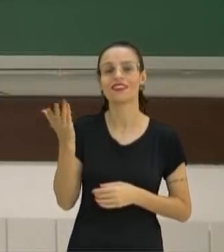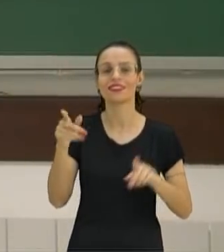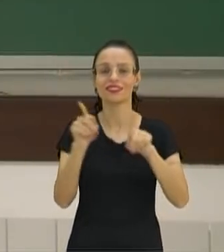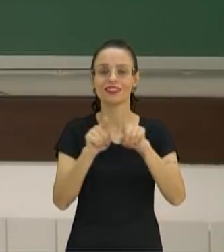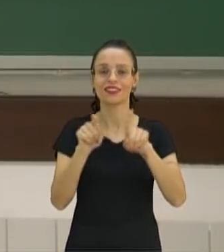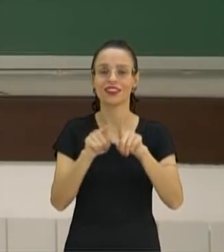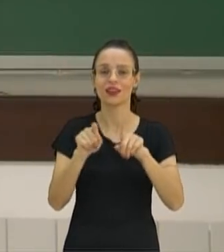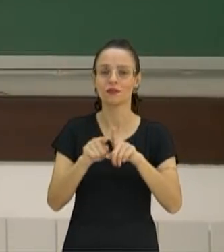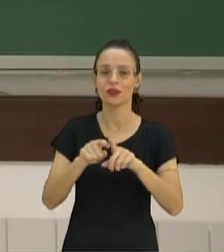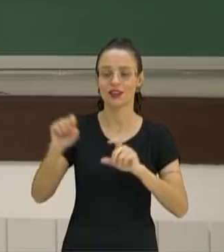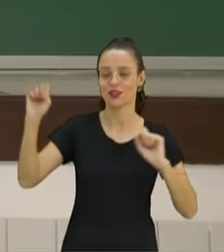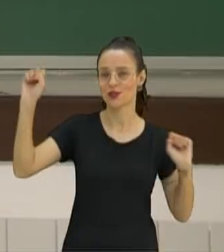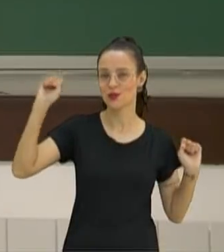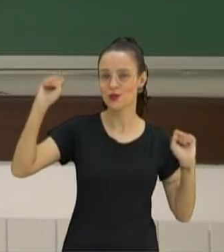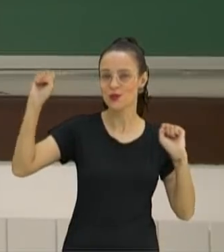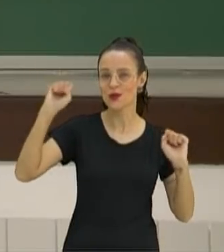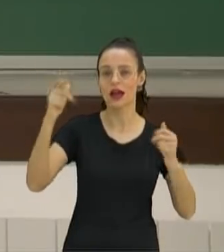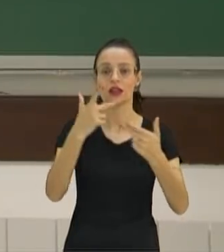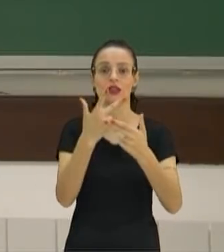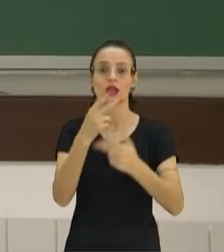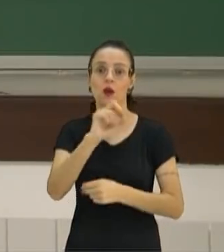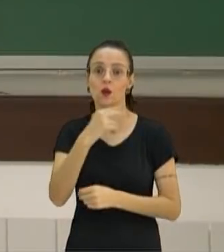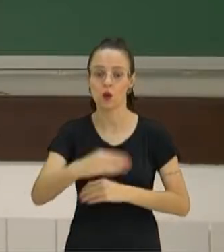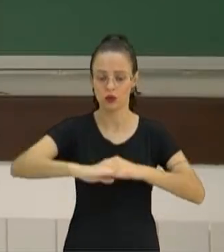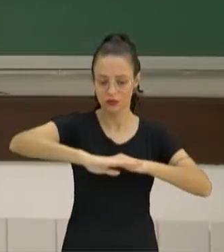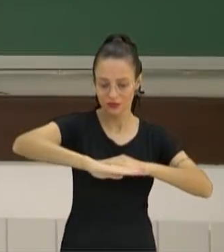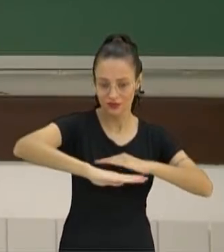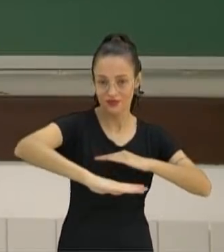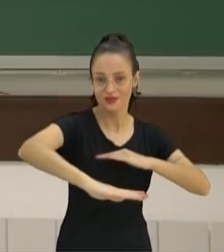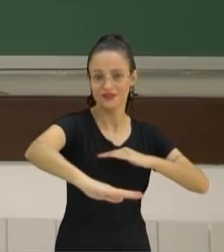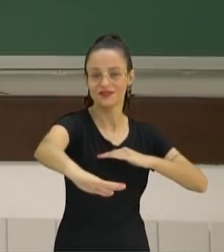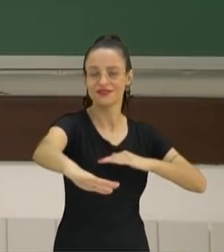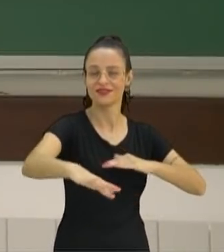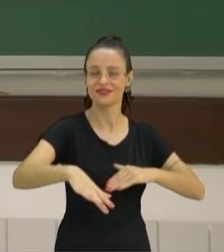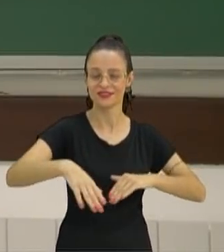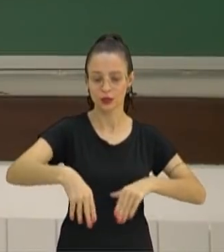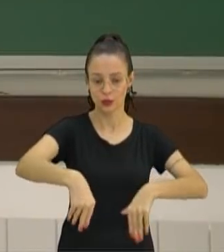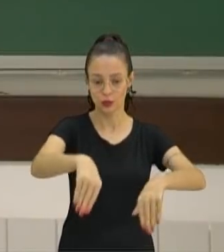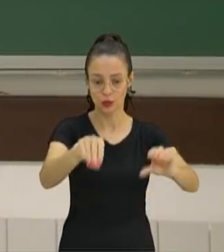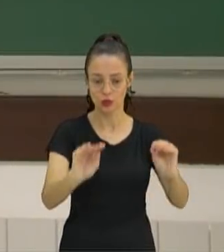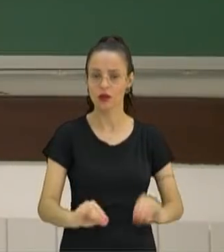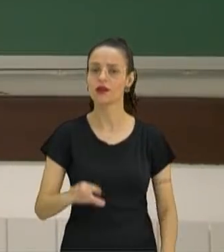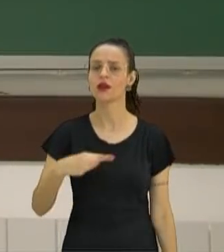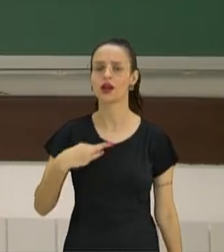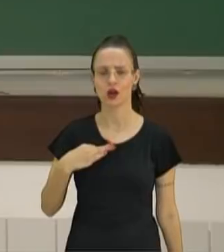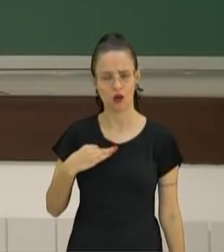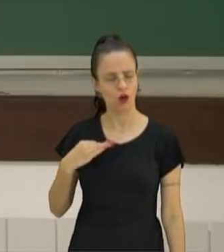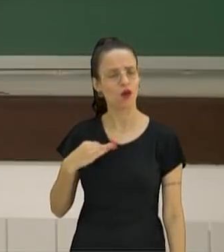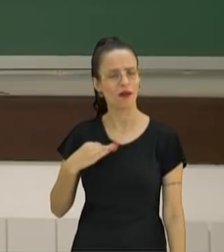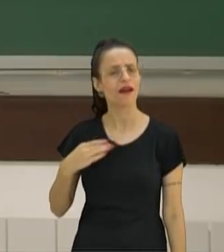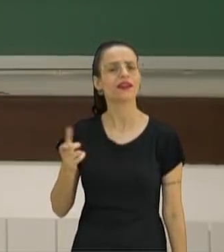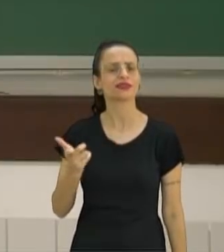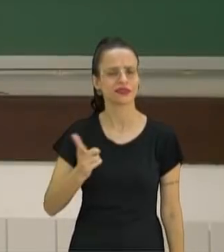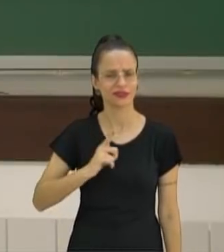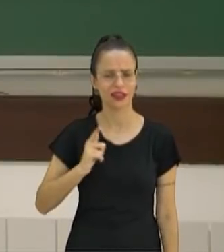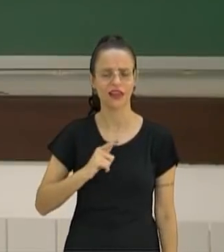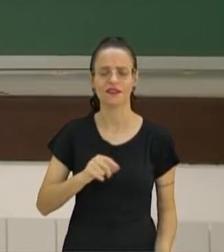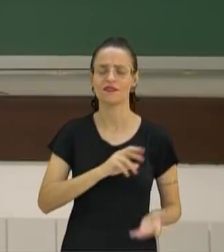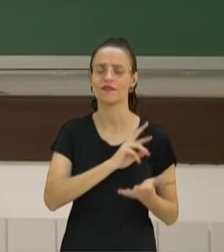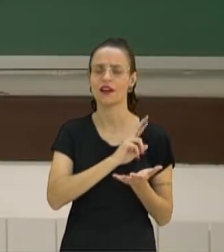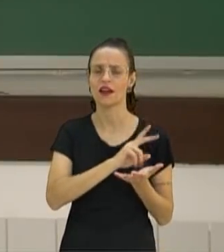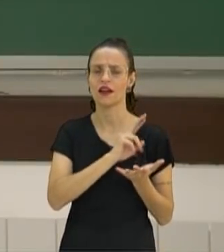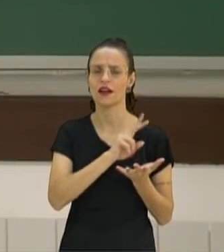faixas da toalha, né? Ou nos tapetes, ou nas nossas próprias roupas, existem vários tipos de